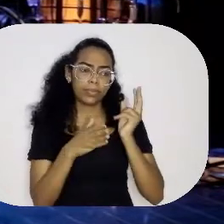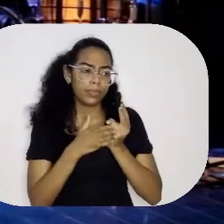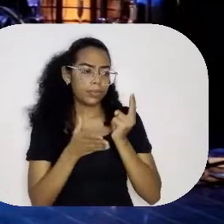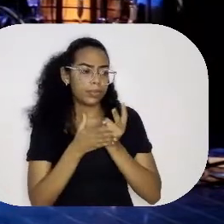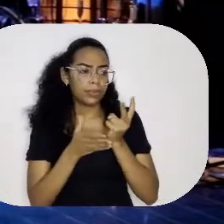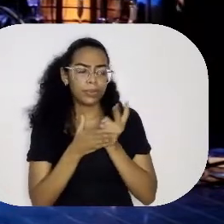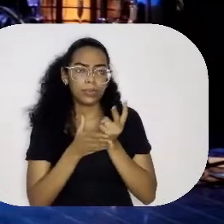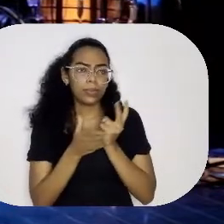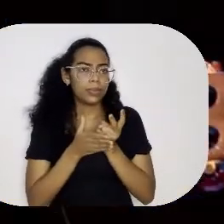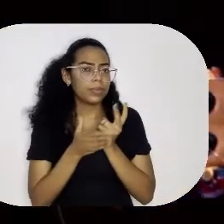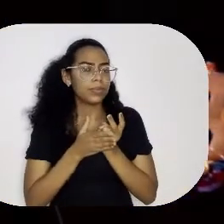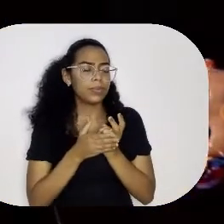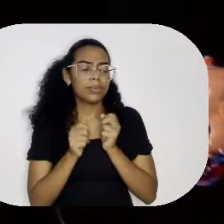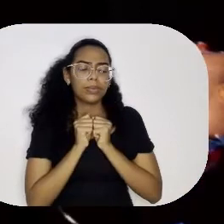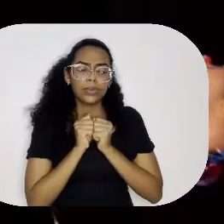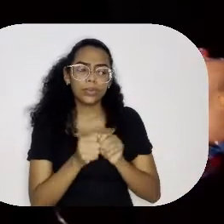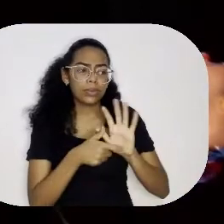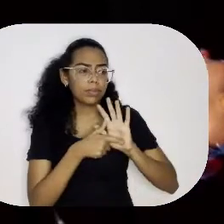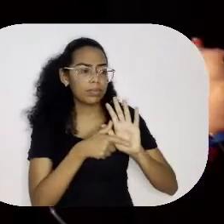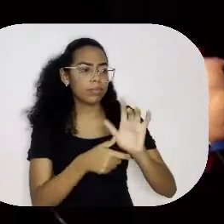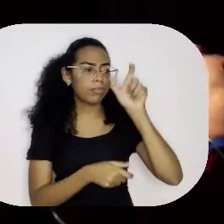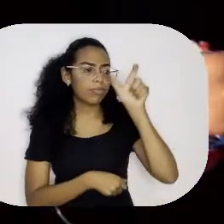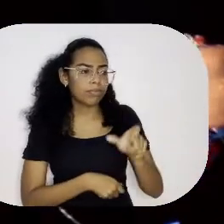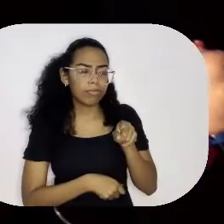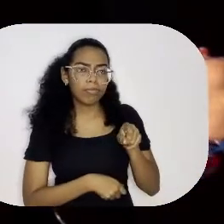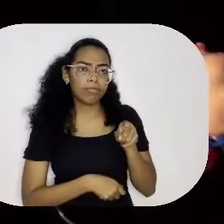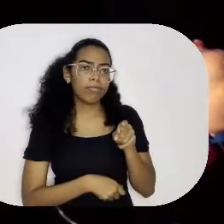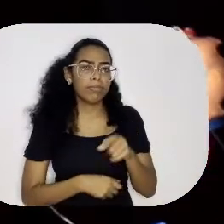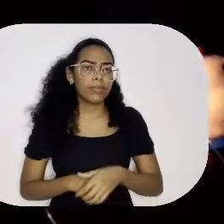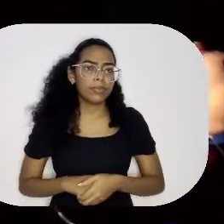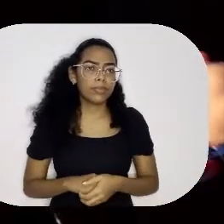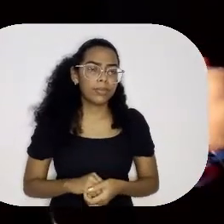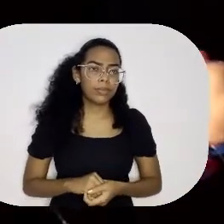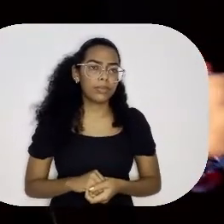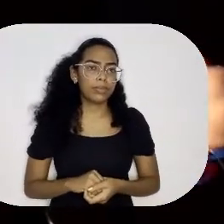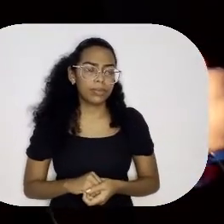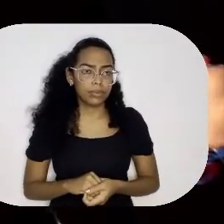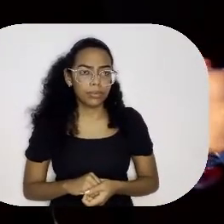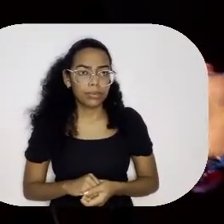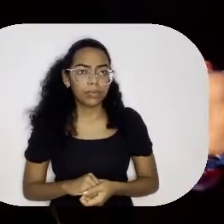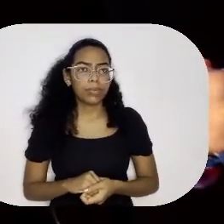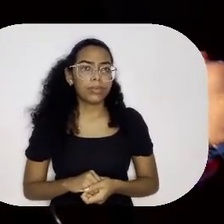caminho. Meu carinho é pra sempre